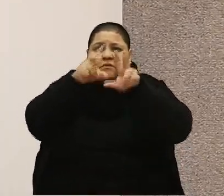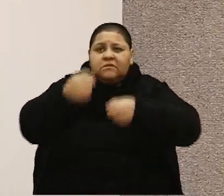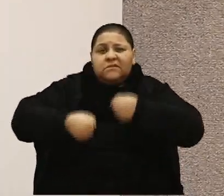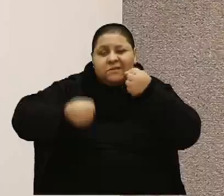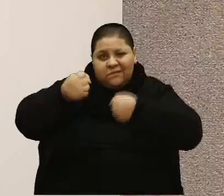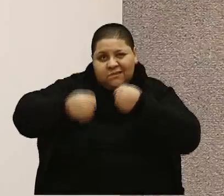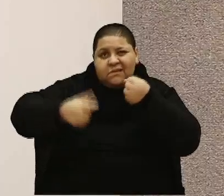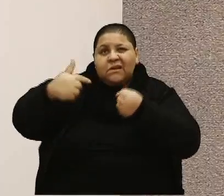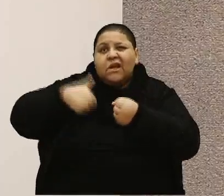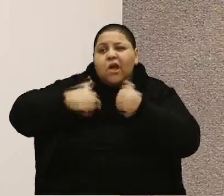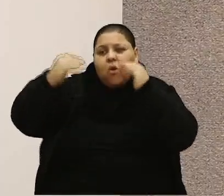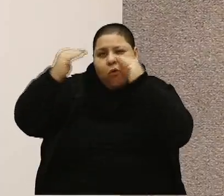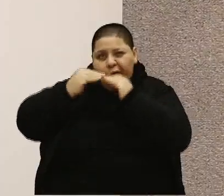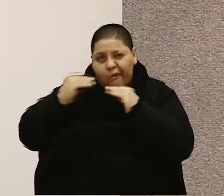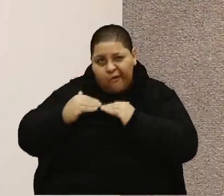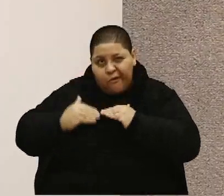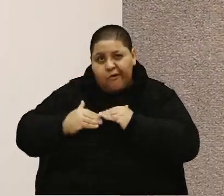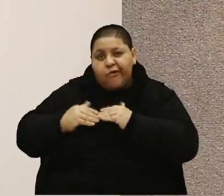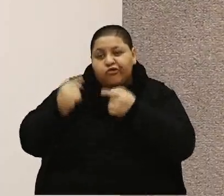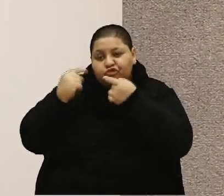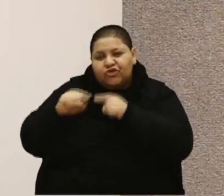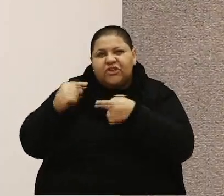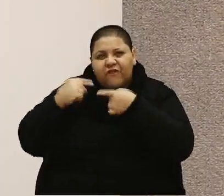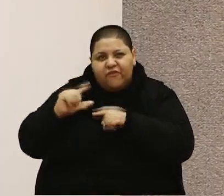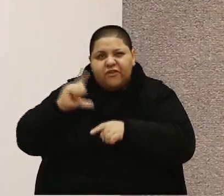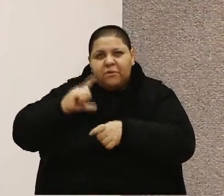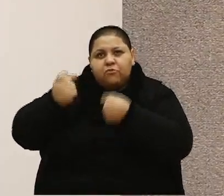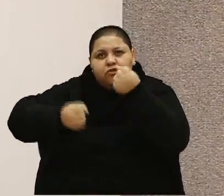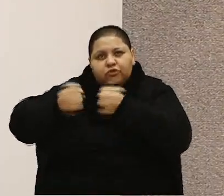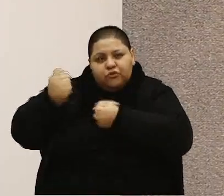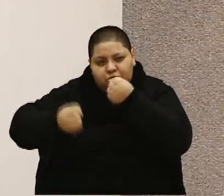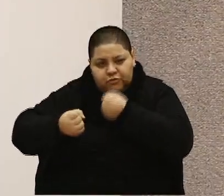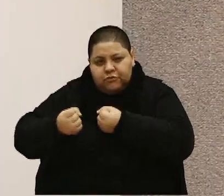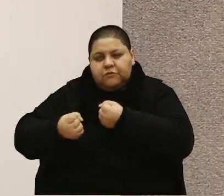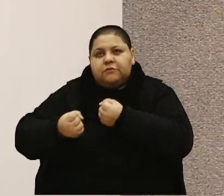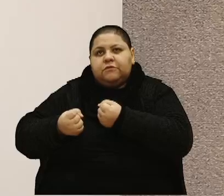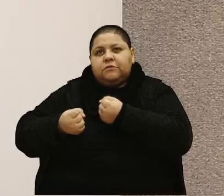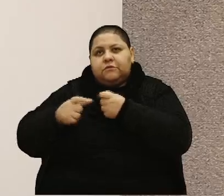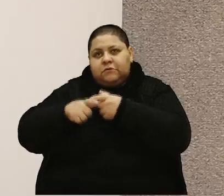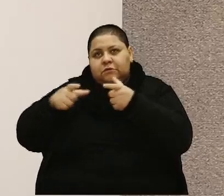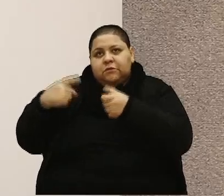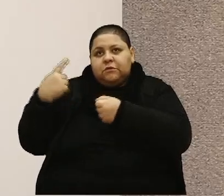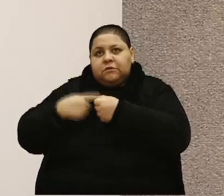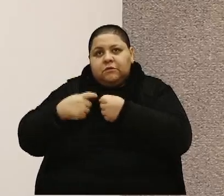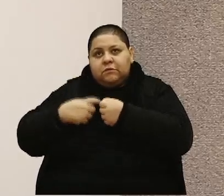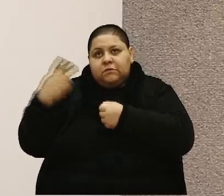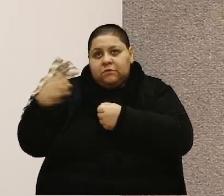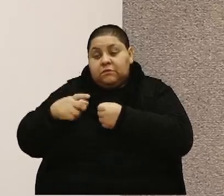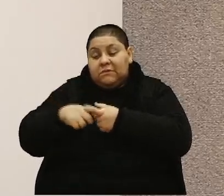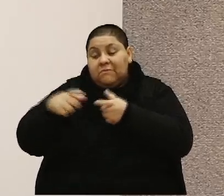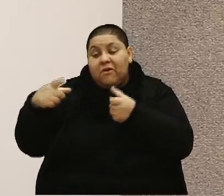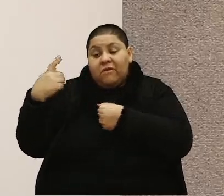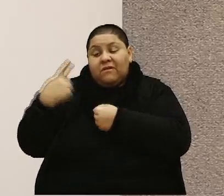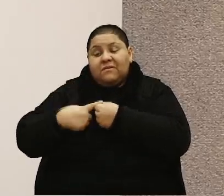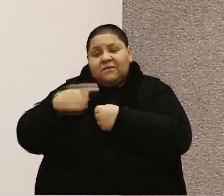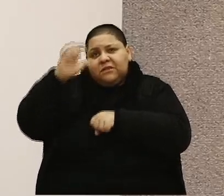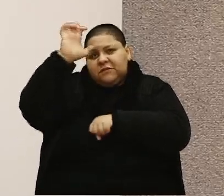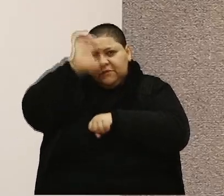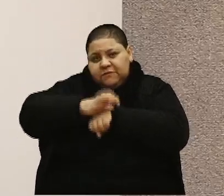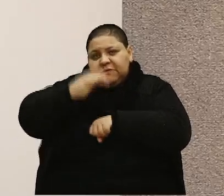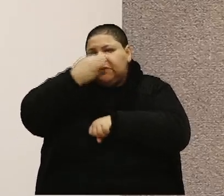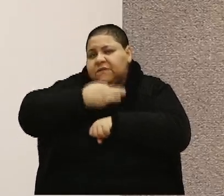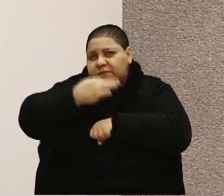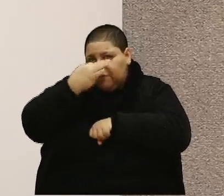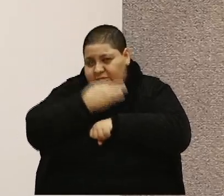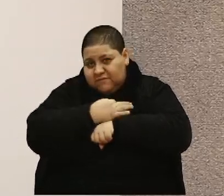fato, eu concordo com o senhor sobre os desafios que nós temos do trânsito. Desafios de grandes cidades, de segunda maior cidade do estado como nós somos. Então, Caxias do